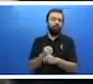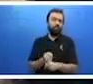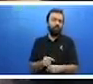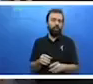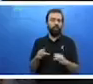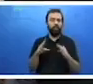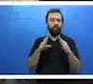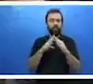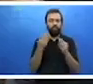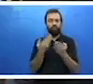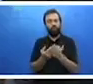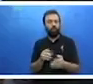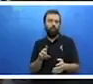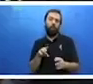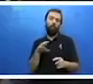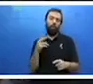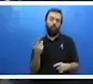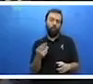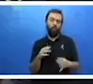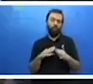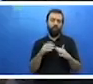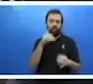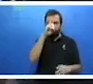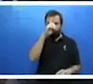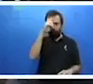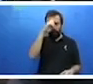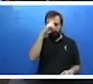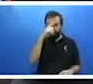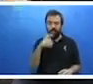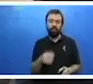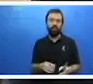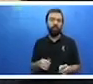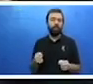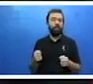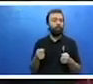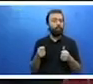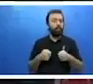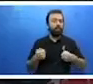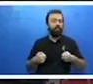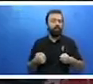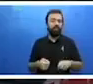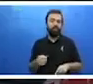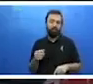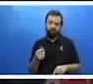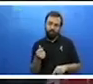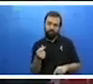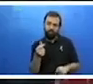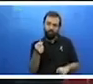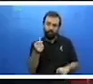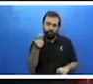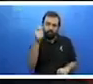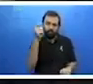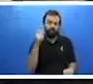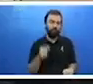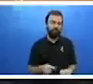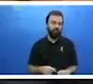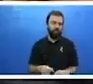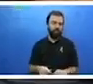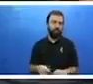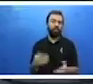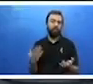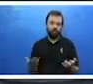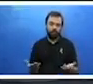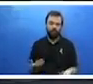alto investimento, pois a maioria delas é muito cara. E, por isso, muitas são realizadas pelo